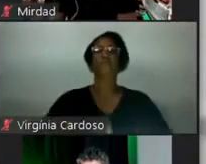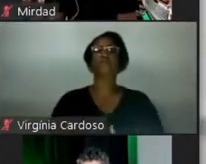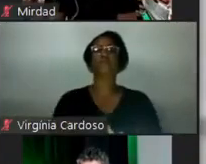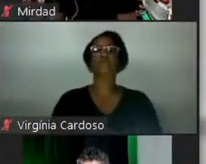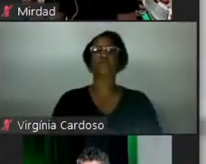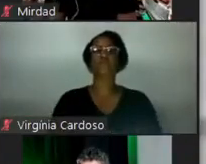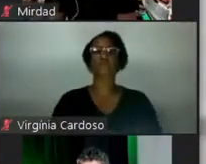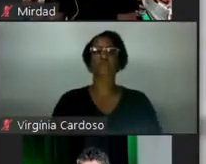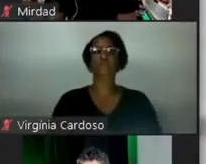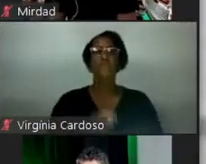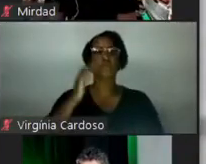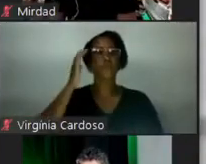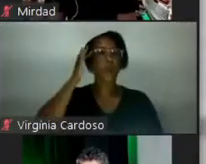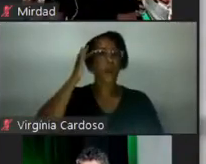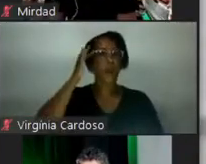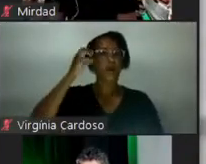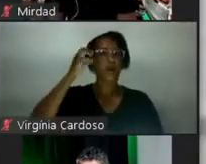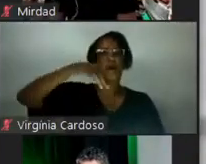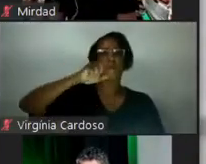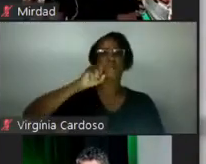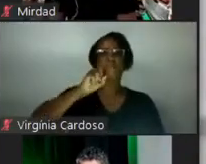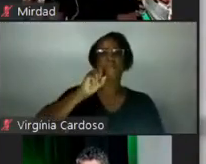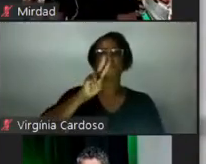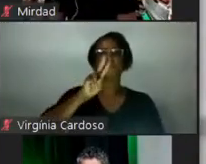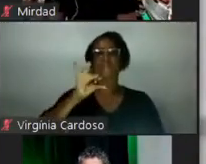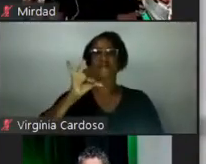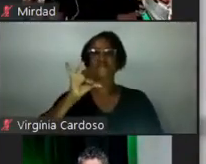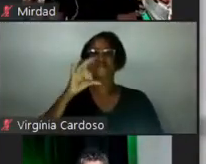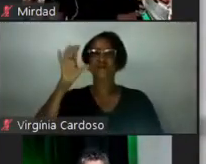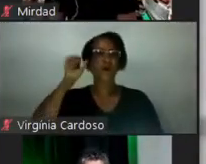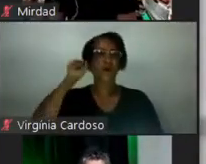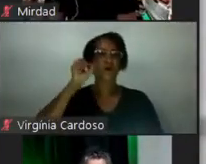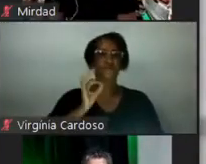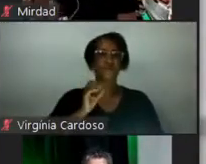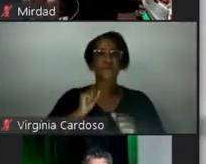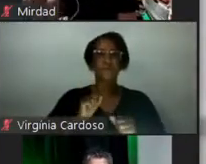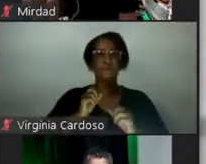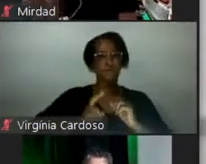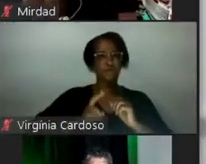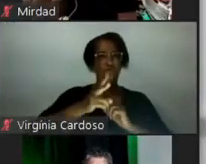Eu acho que Mavi é quem não está me ouvindo, né? Então eu posso seguir, é isso?